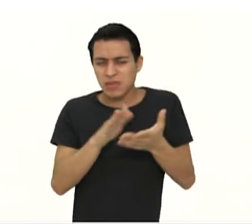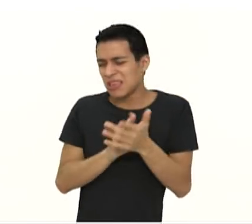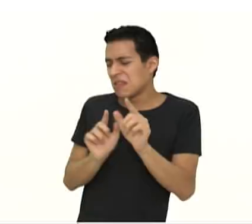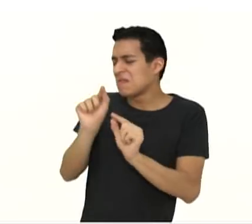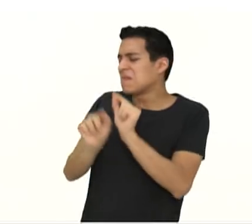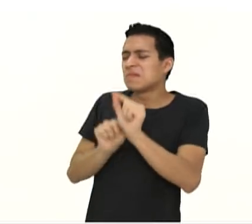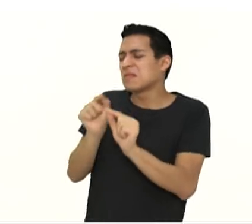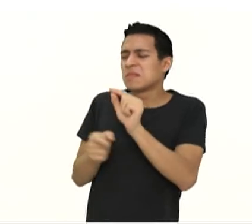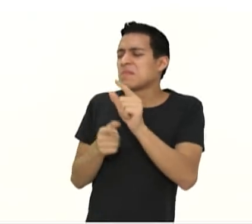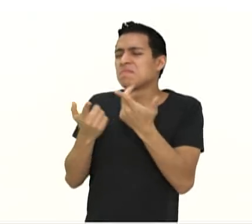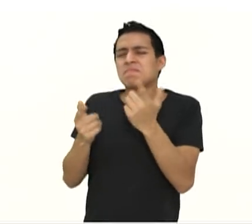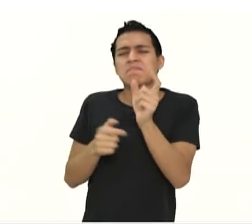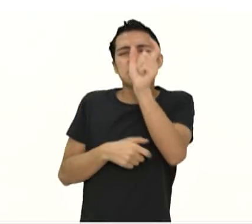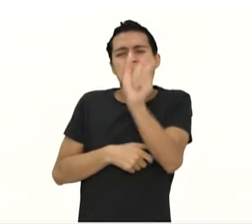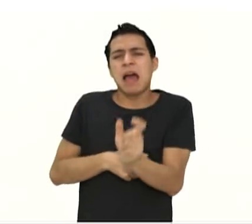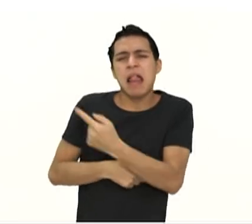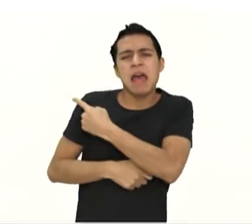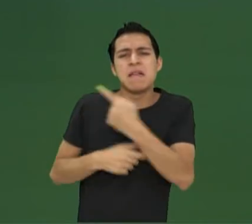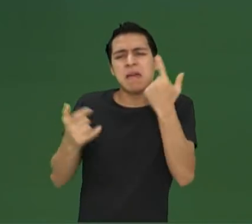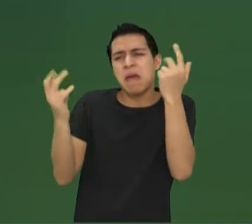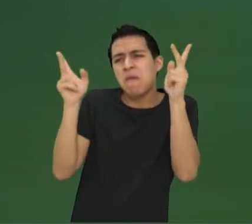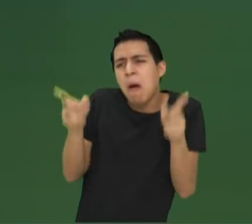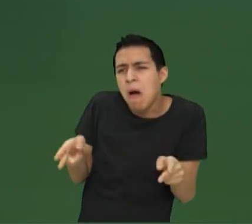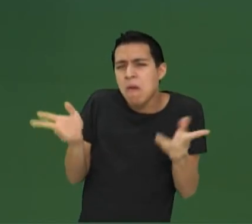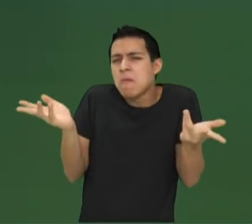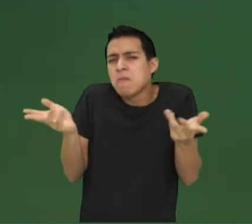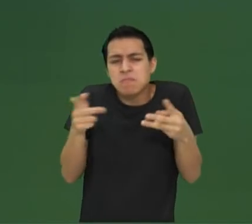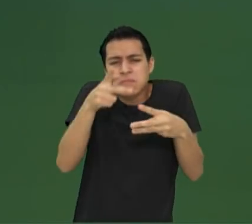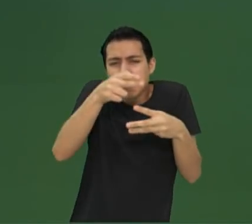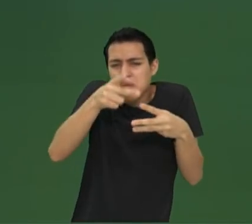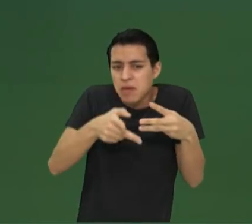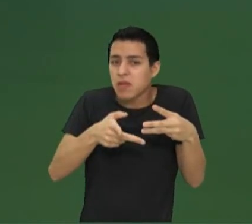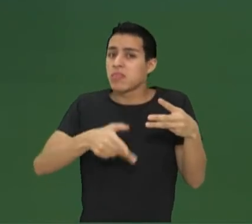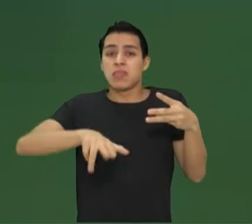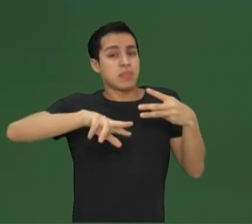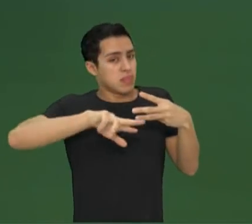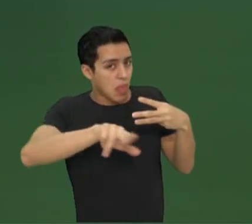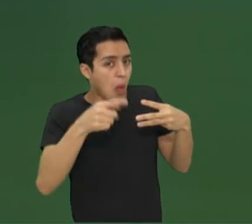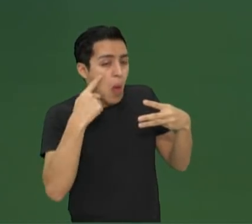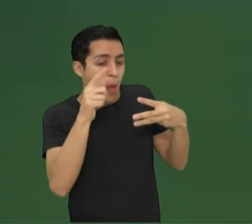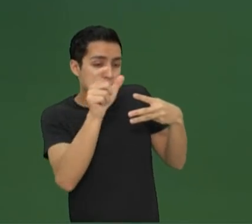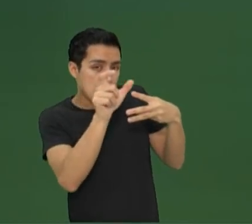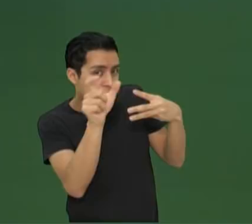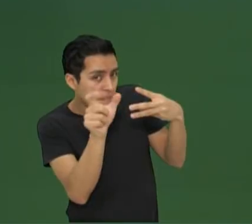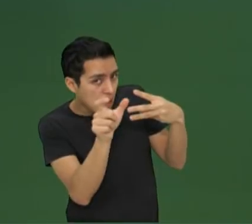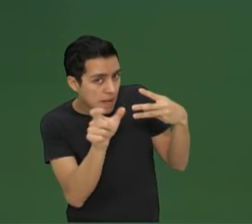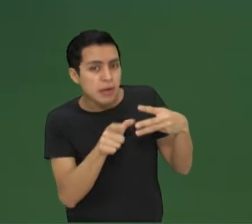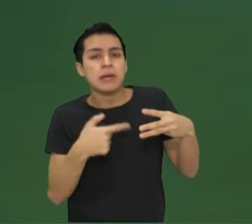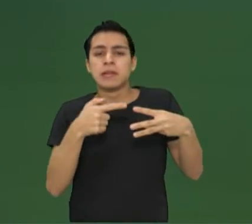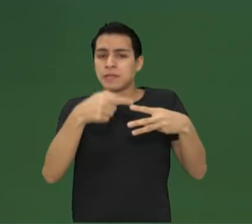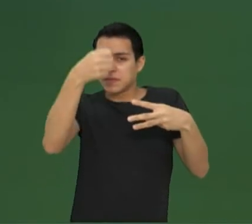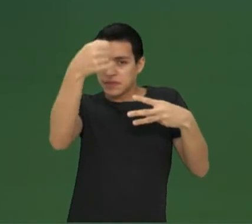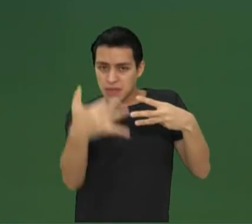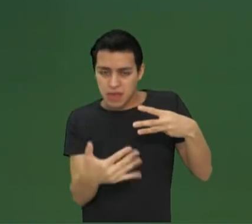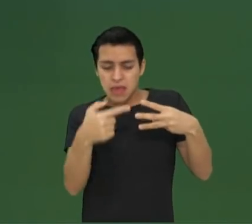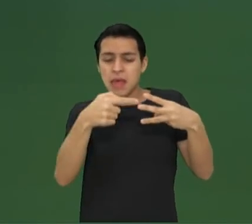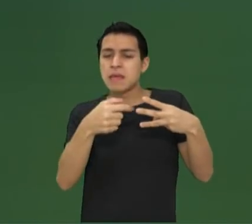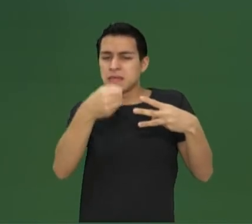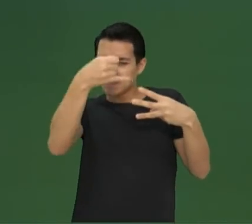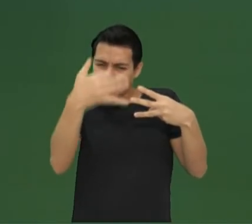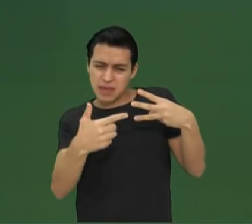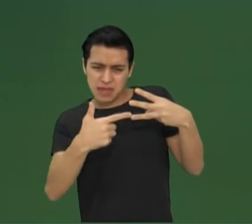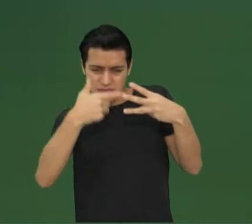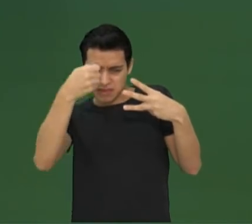cheque, checkmate, não é a mesma coisa? Então, eles não são a mesma coisa. Cheque é uma coisa, checkmate é